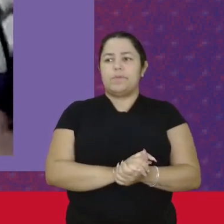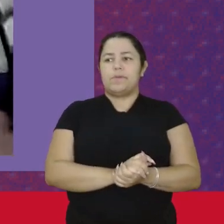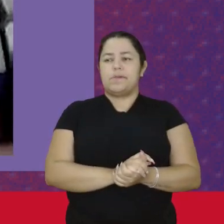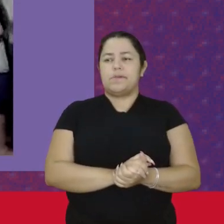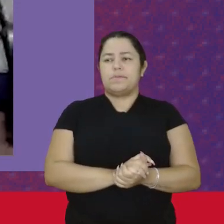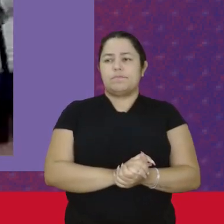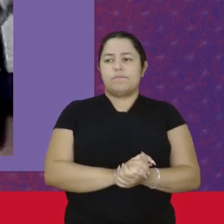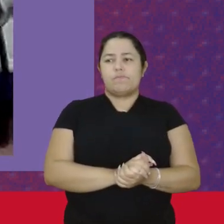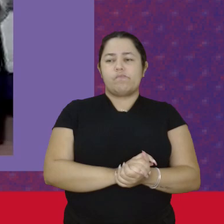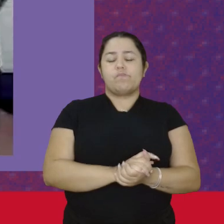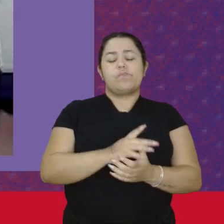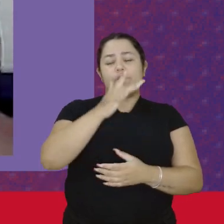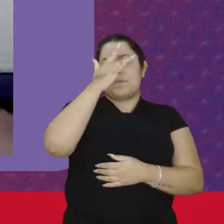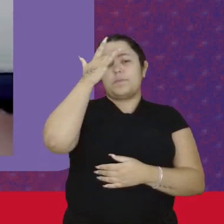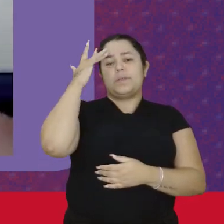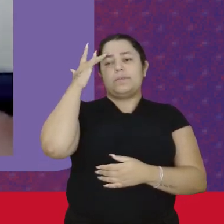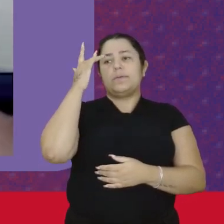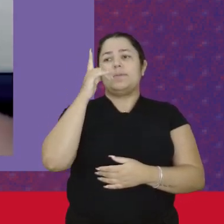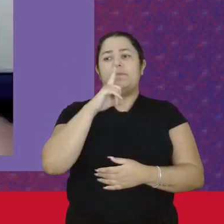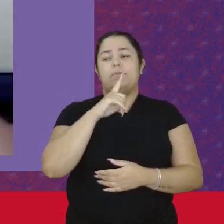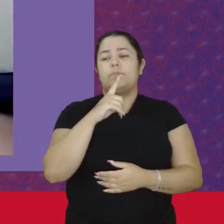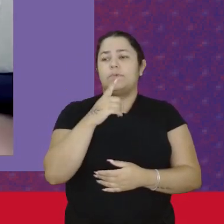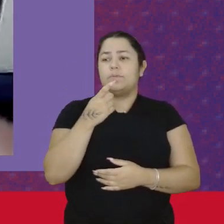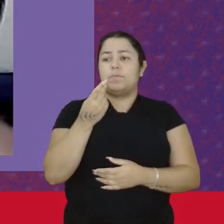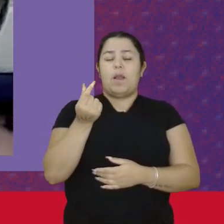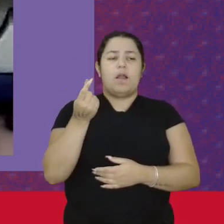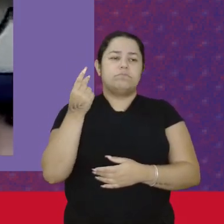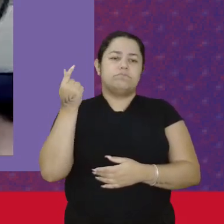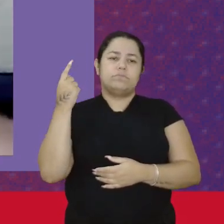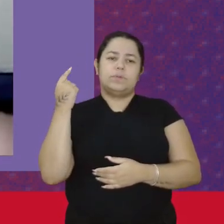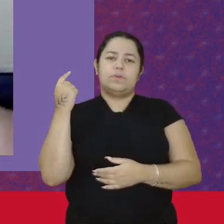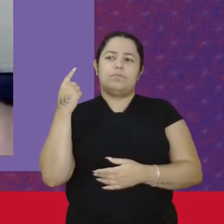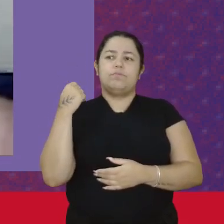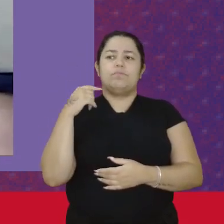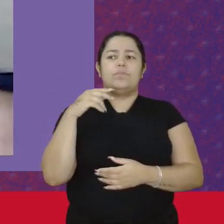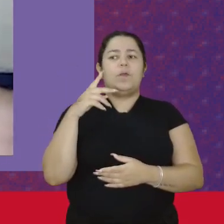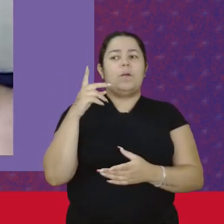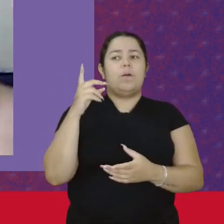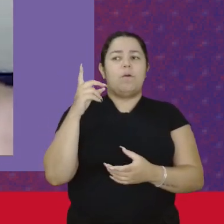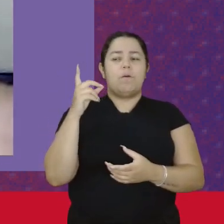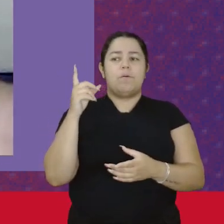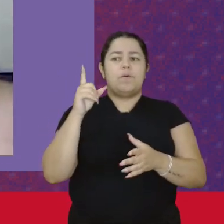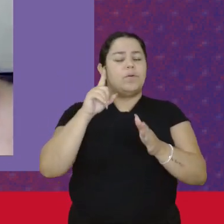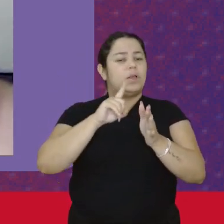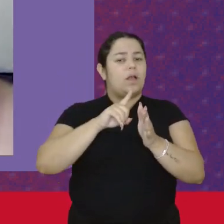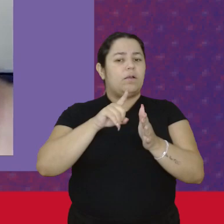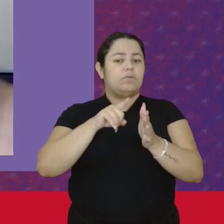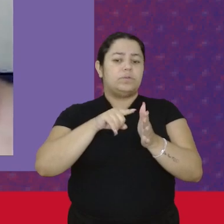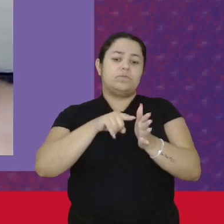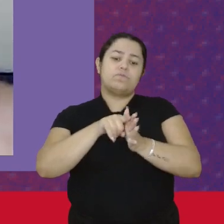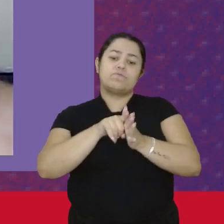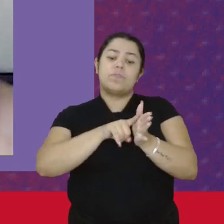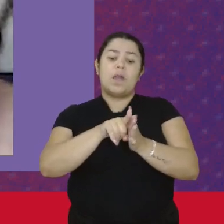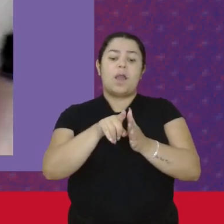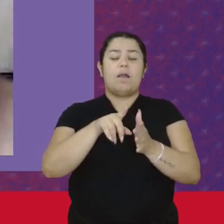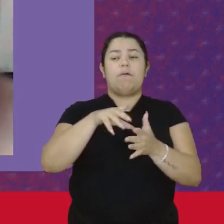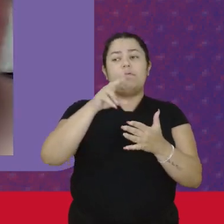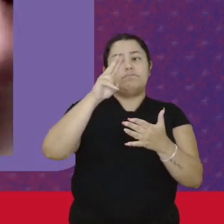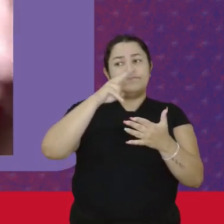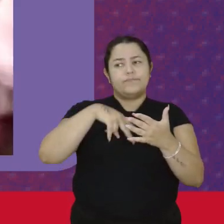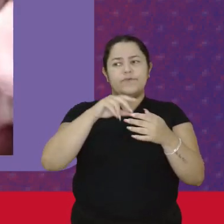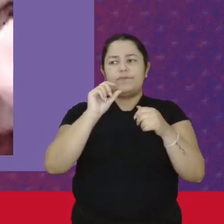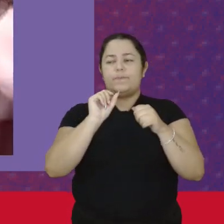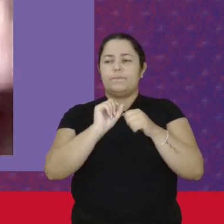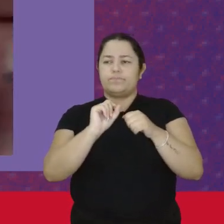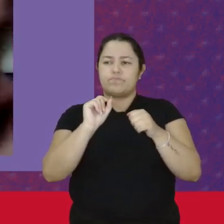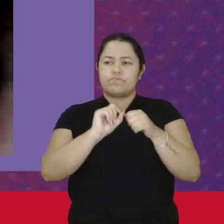eu mesmo sou uma pessoa que há muito tempo não revisito essa literatura que a gente fez